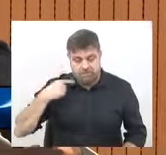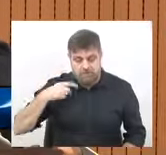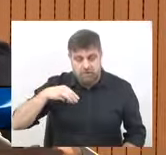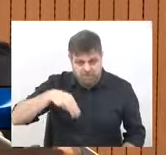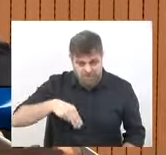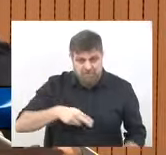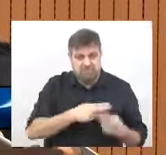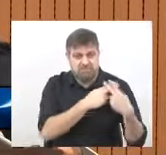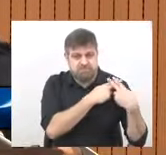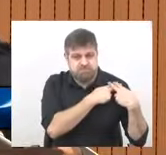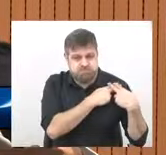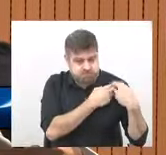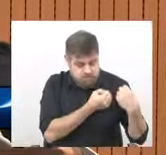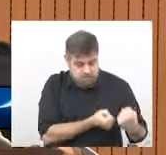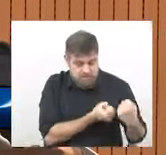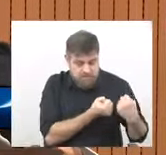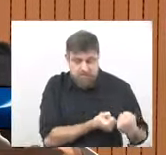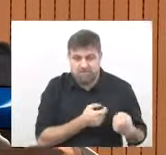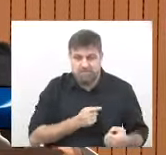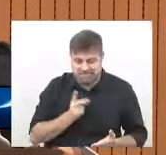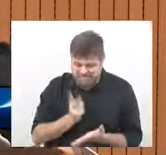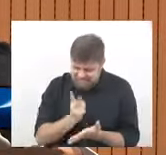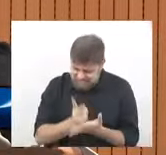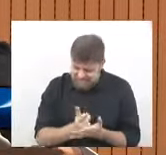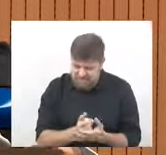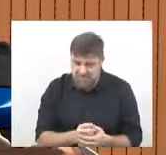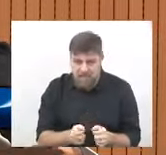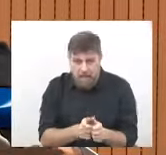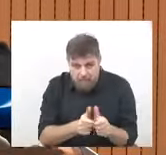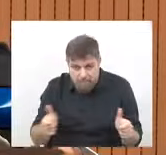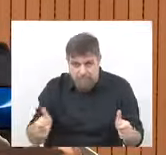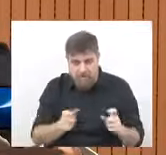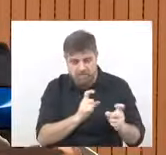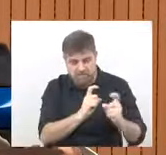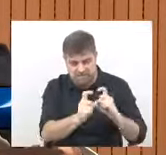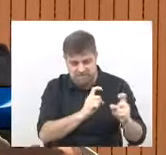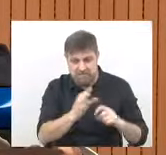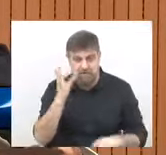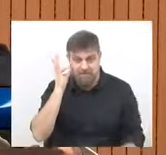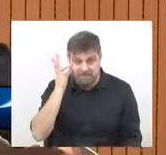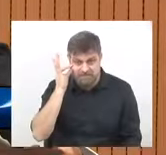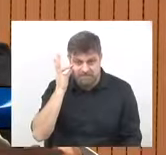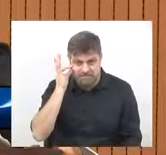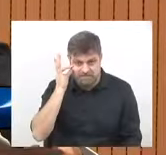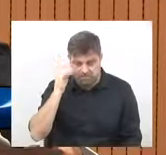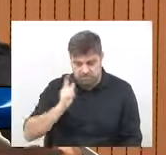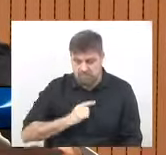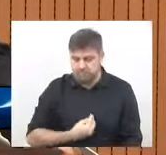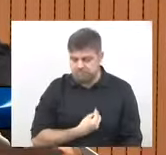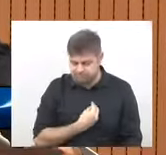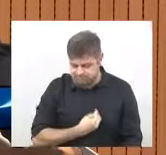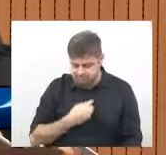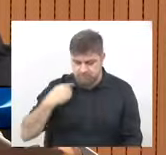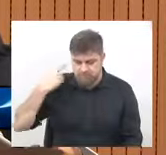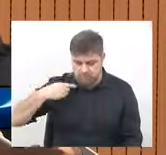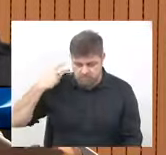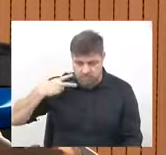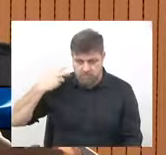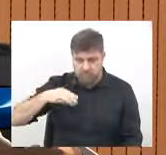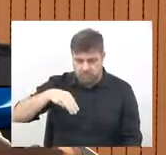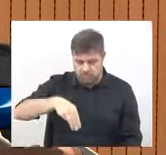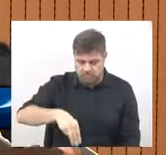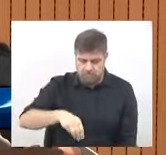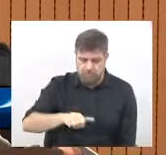responsabilidades, mesmo assim, na maioria das chamadas reuniões presenciais, tivemos a oportunidade de contar